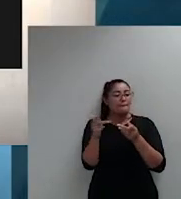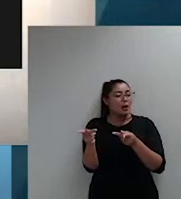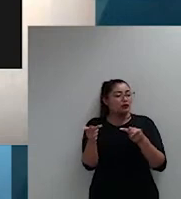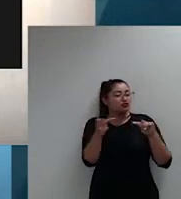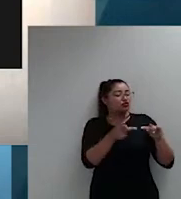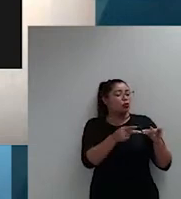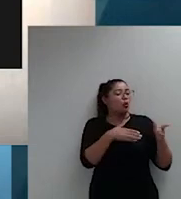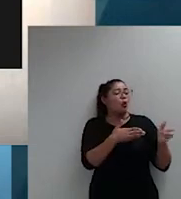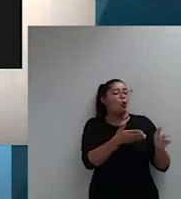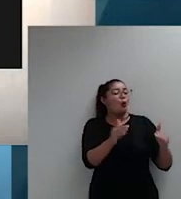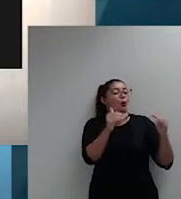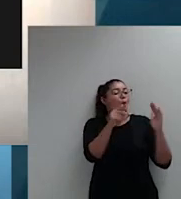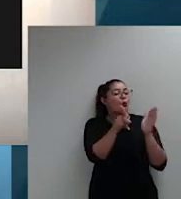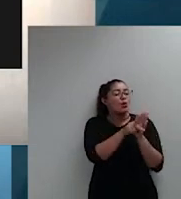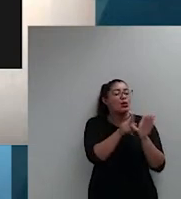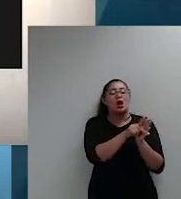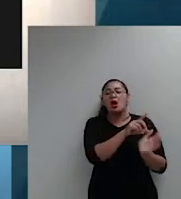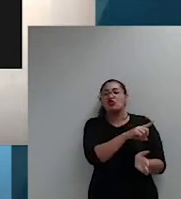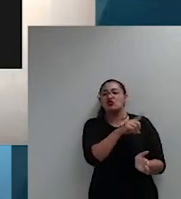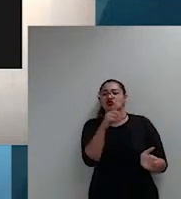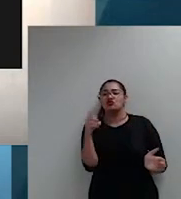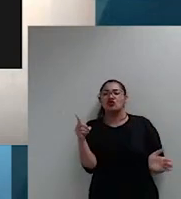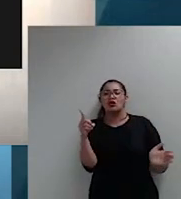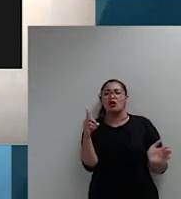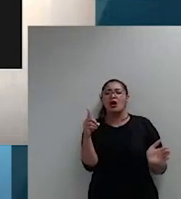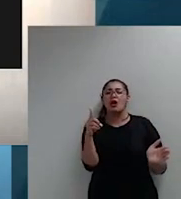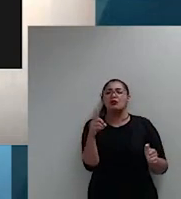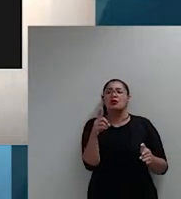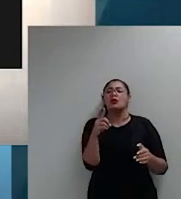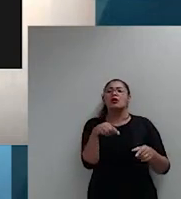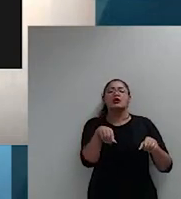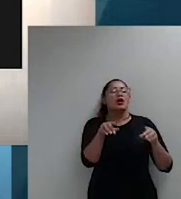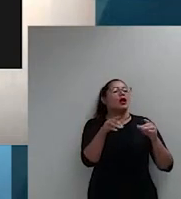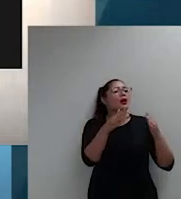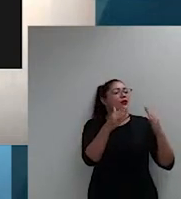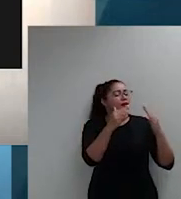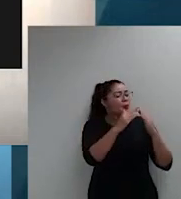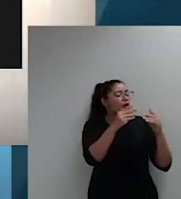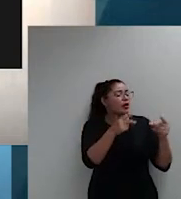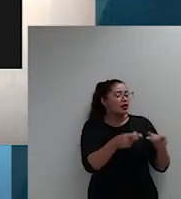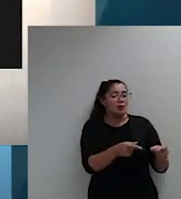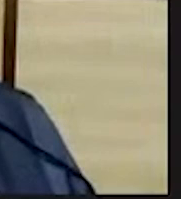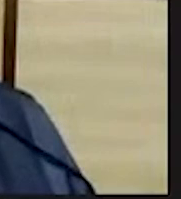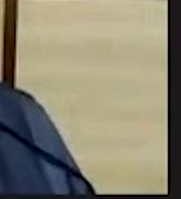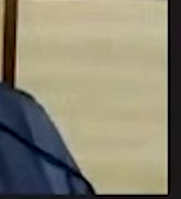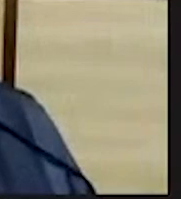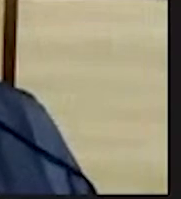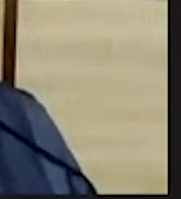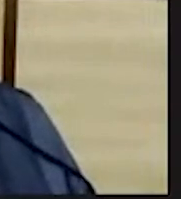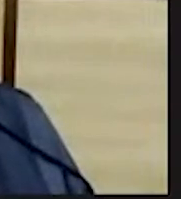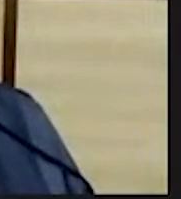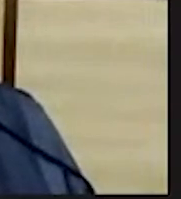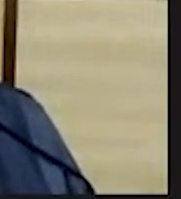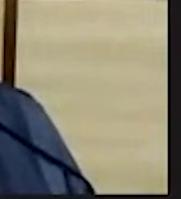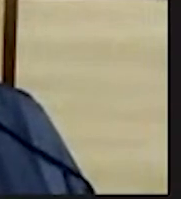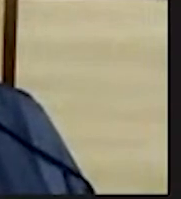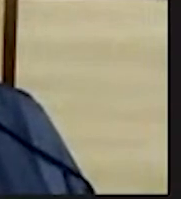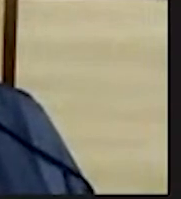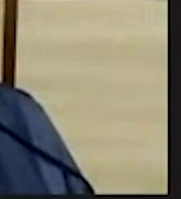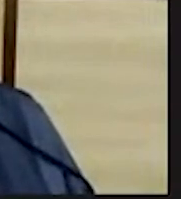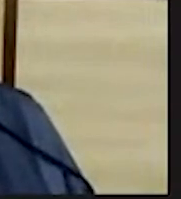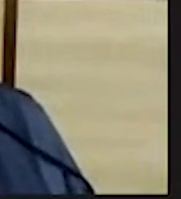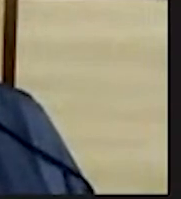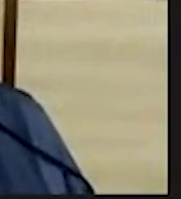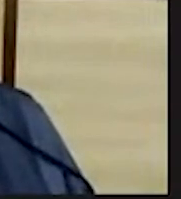imóveis por plataforma digital é caracterizado como uma espécie de contrato atípico da hospedagem, diferente da locação por temporada